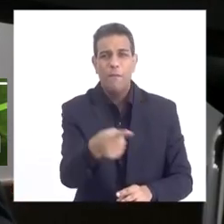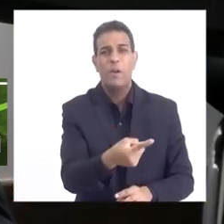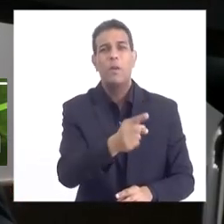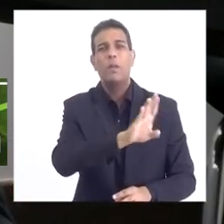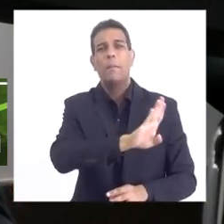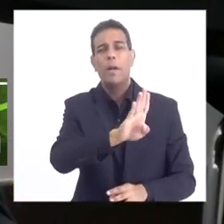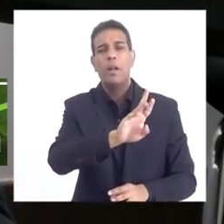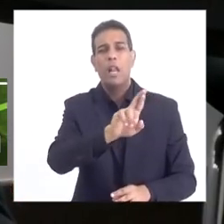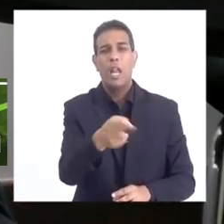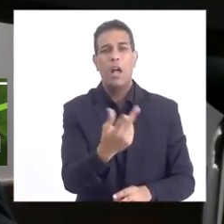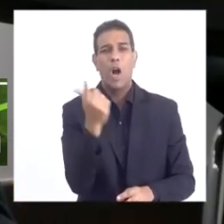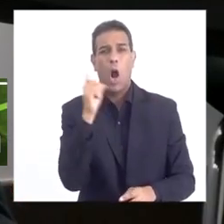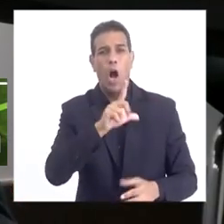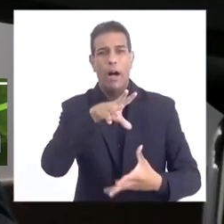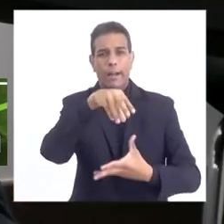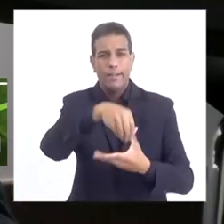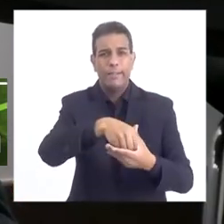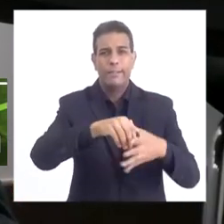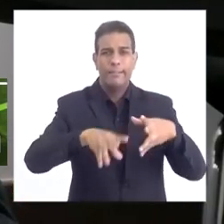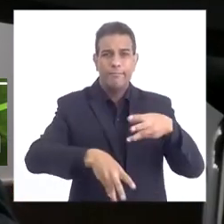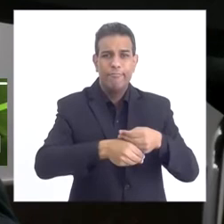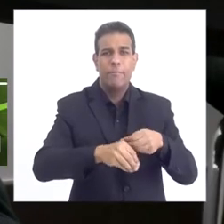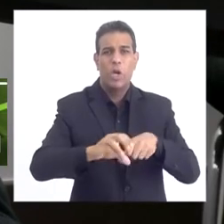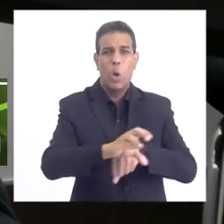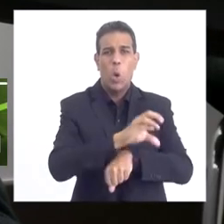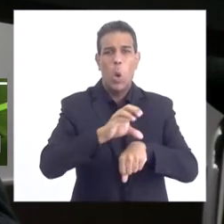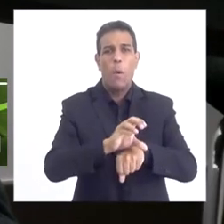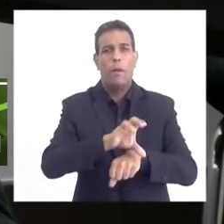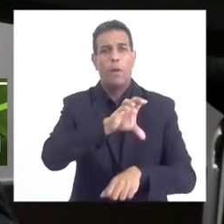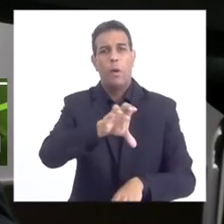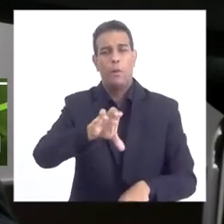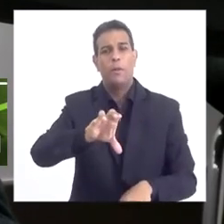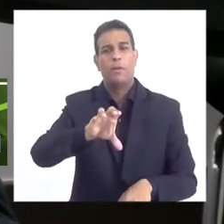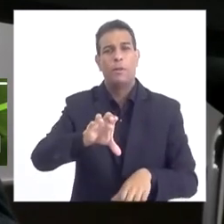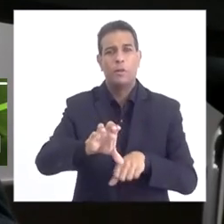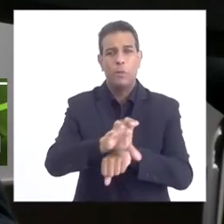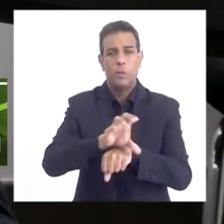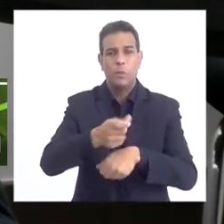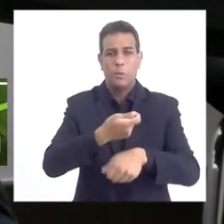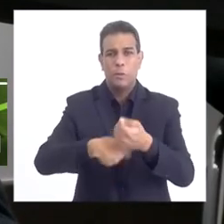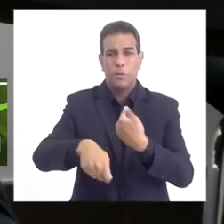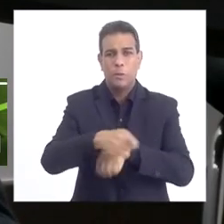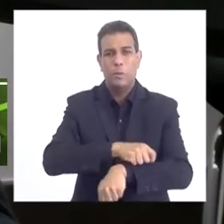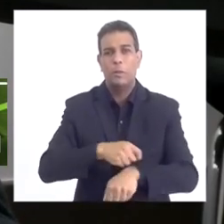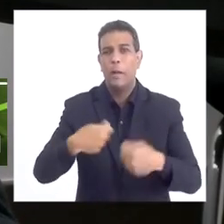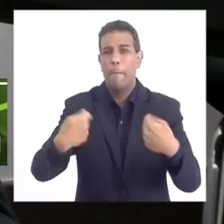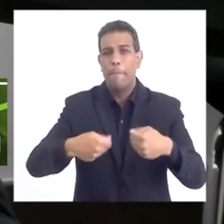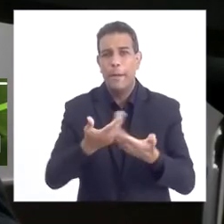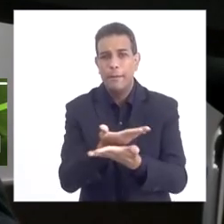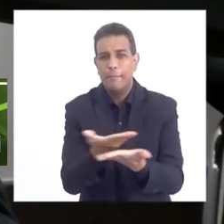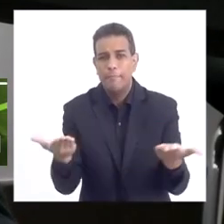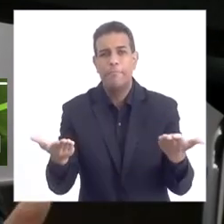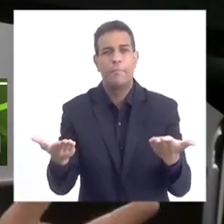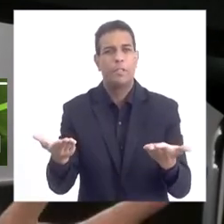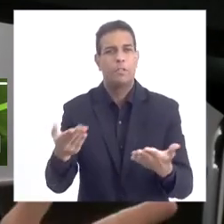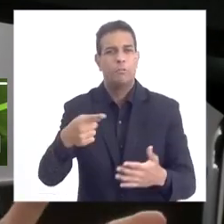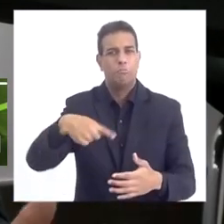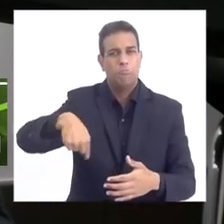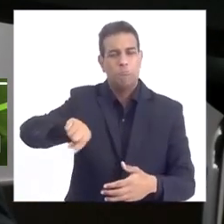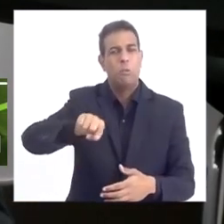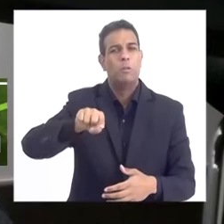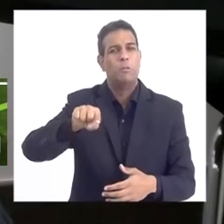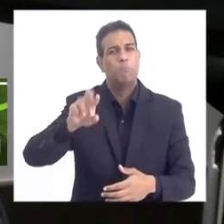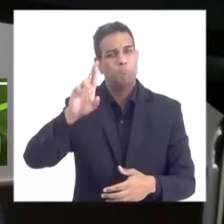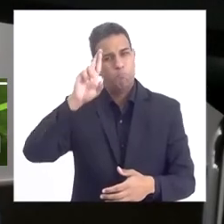quer produzir essa emenda aqui na Comissão de Orçamento. Aí eu preciso saber do senhor,